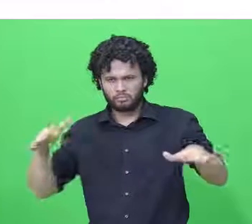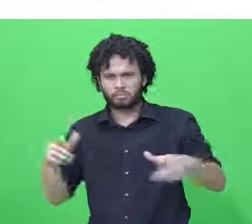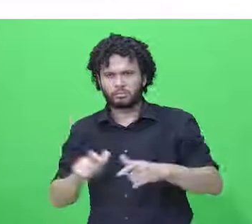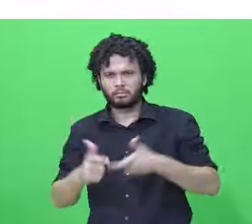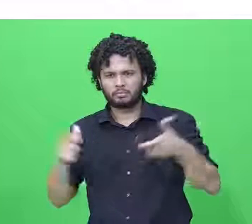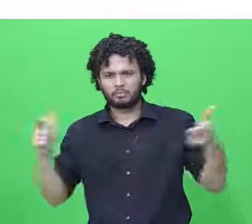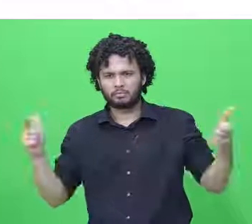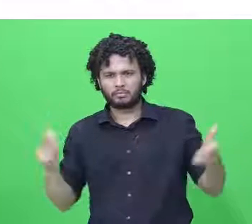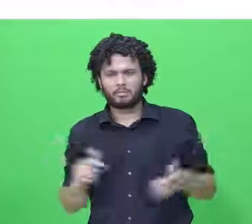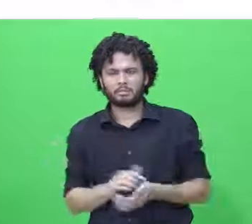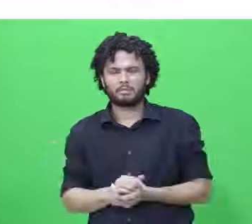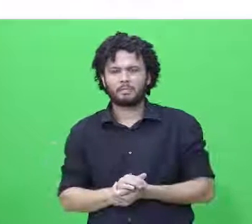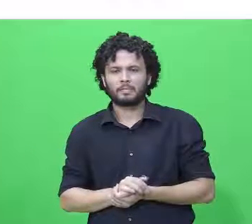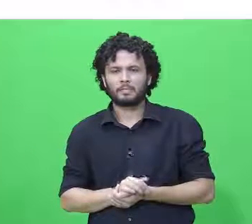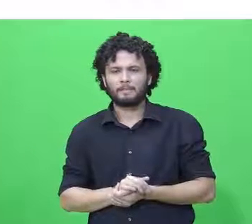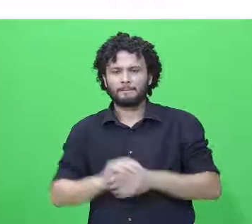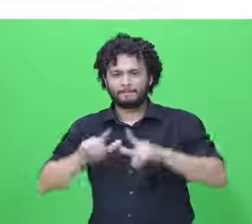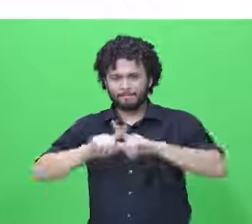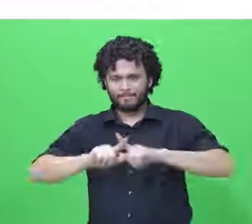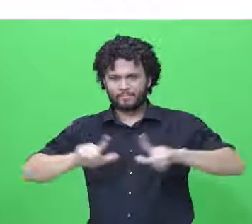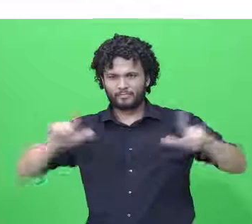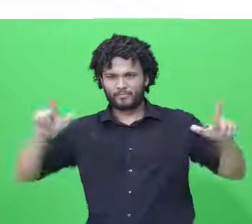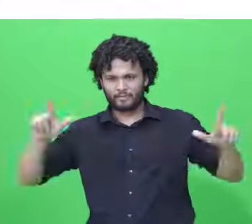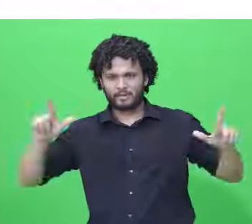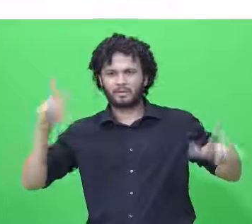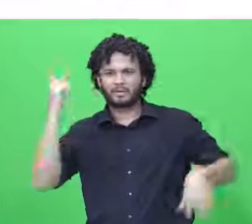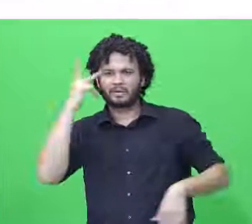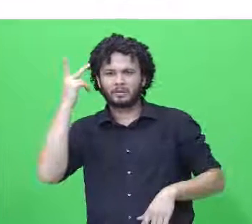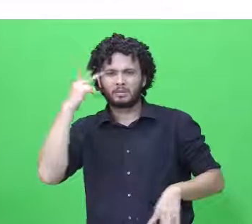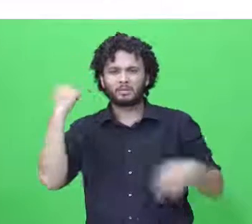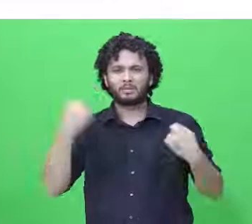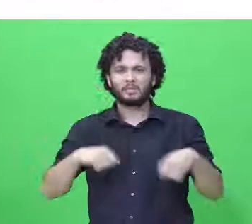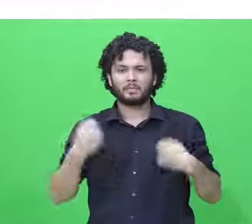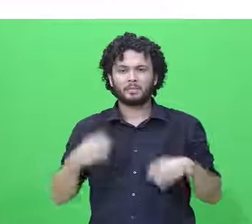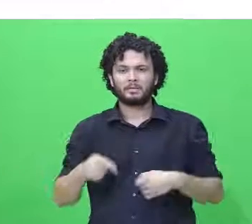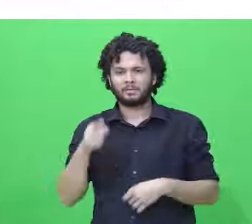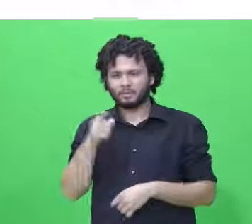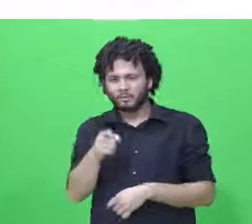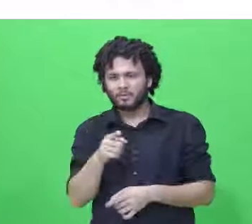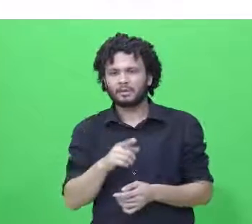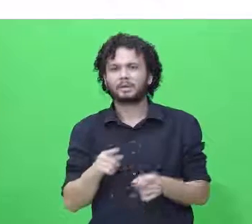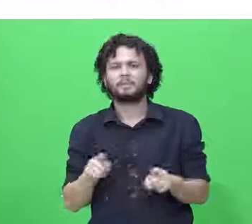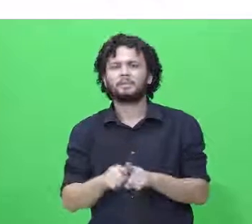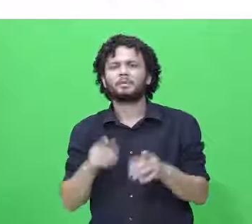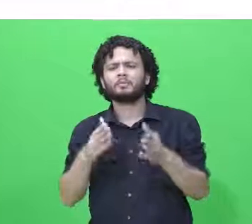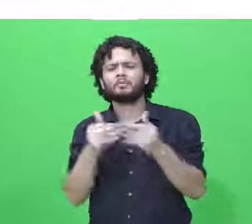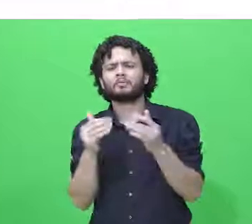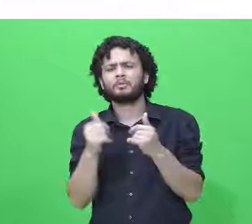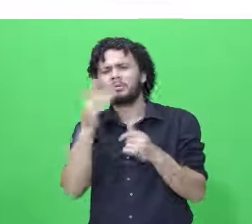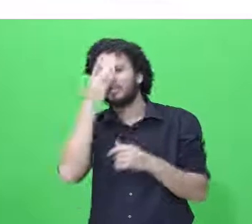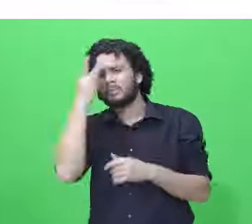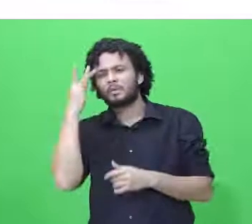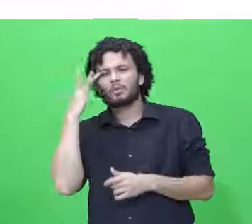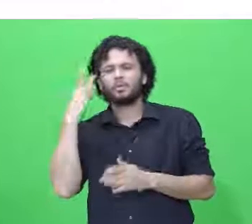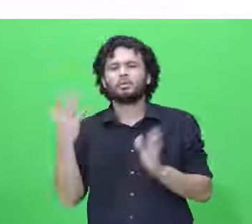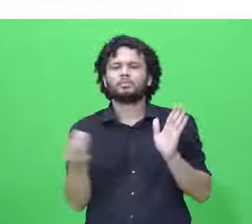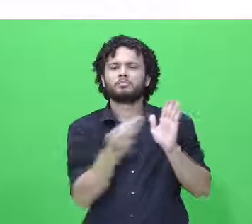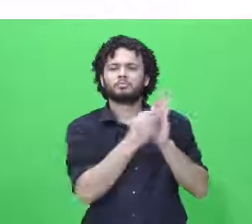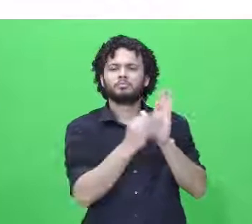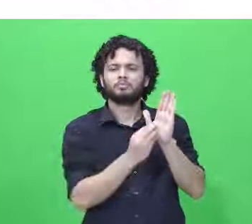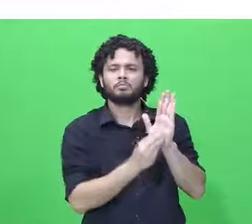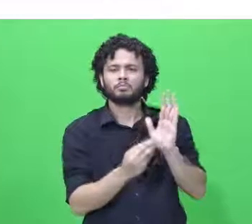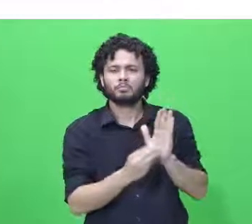crescesse. O cartaz, então, do meio, São Paulo, então, precisa de você, novamente pedindo, então, para as pessoas se alistarem. E no último,